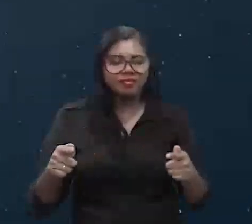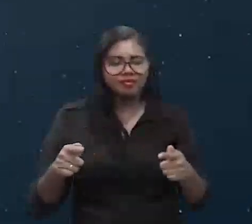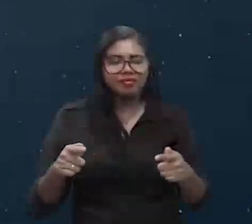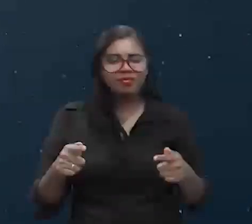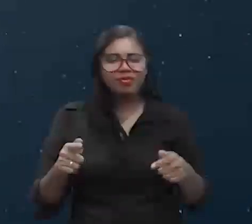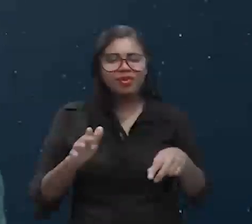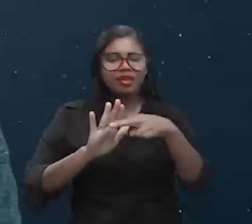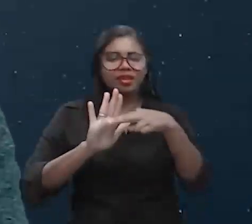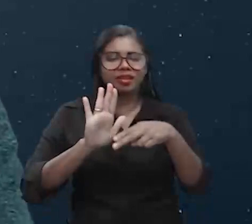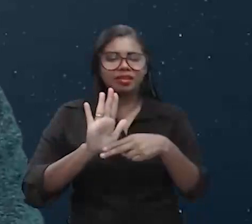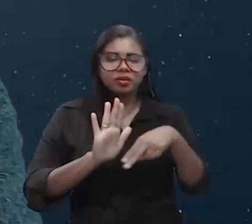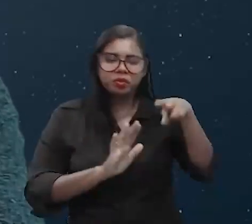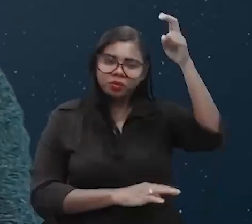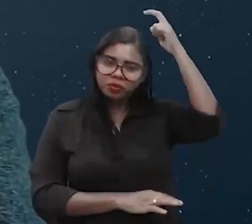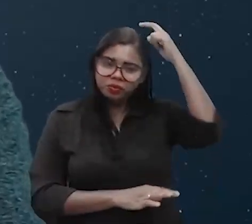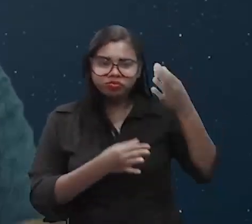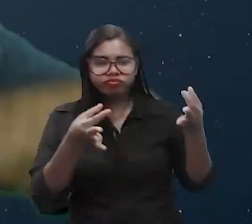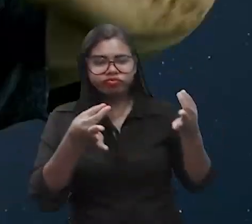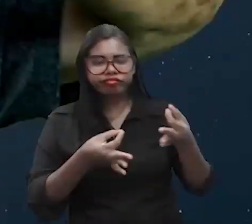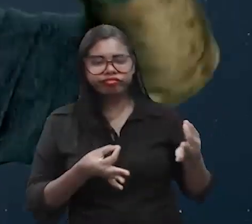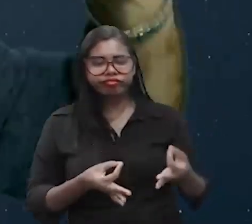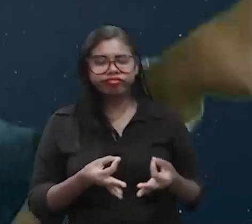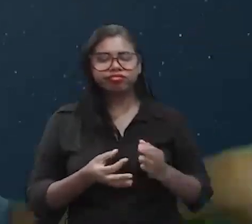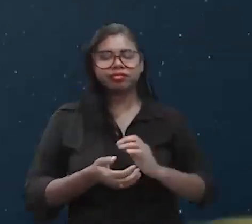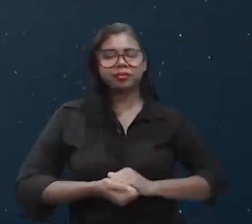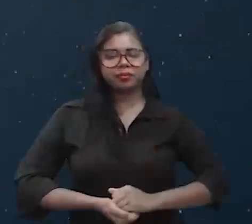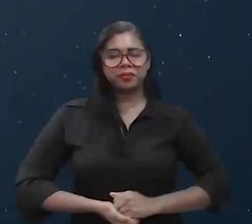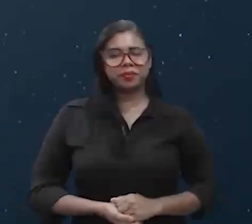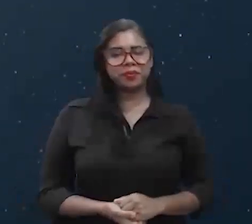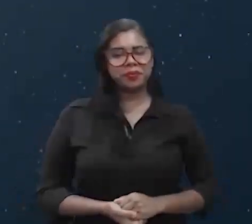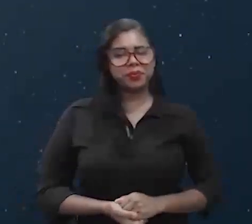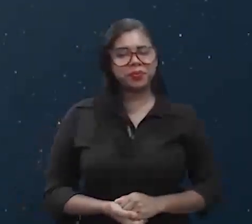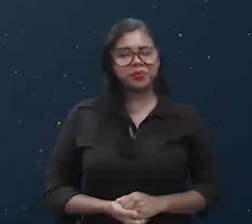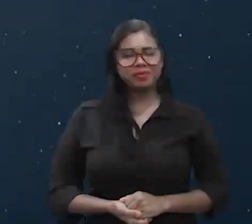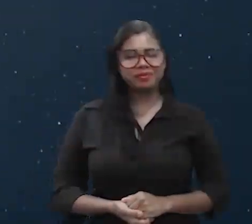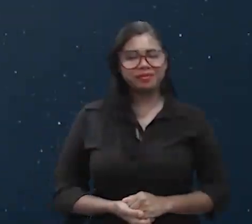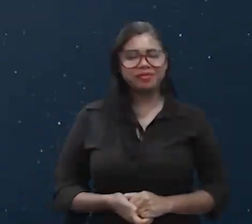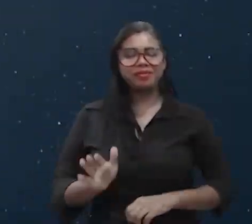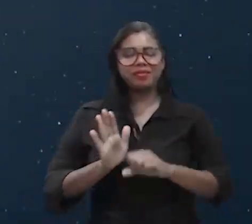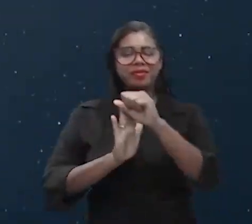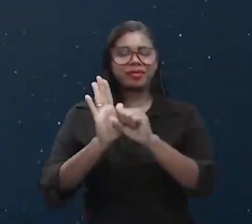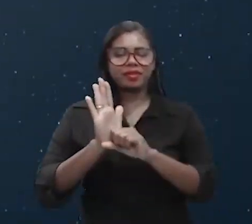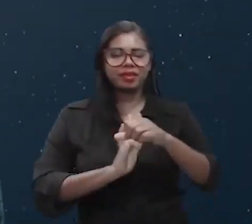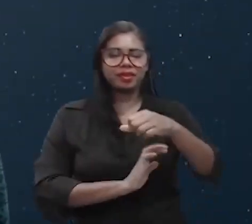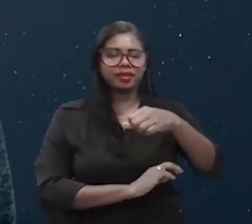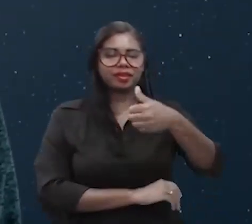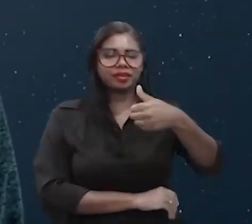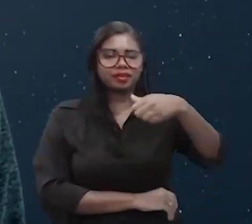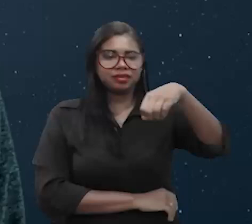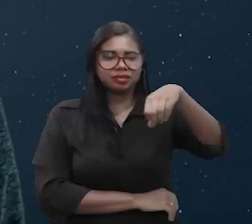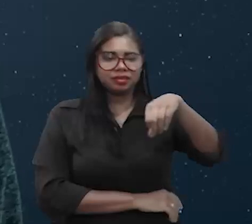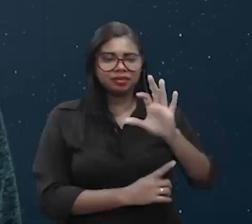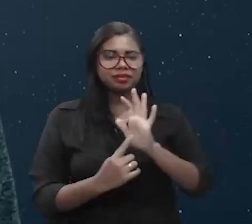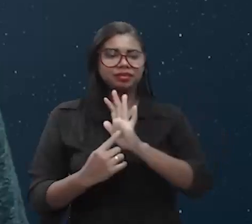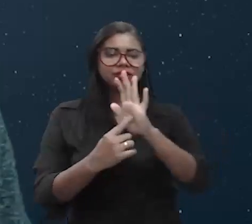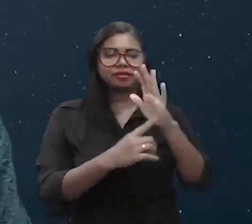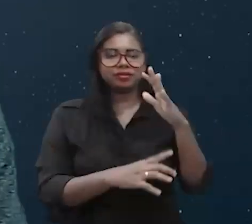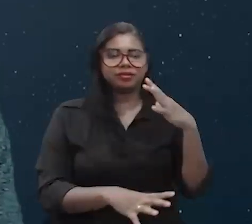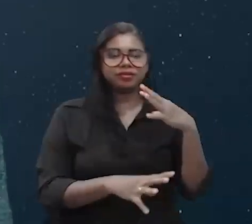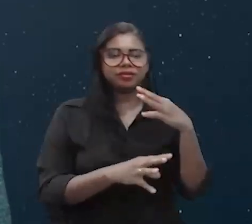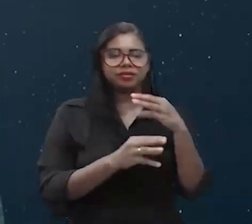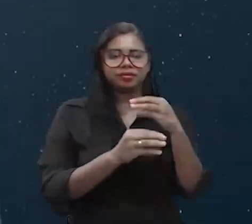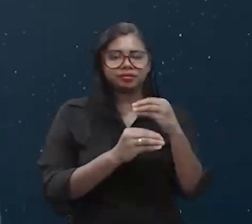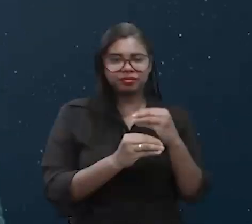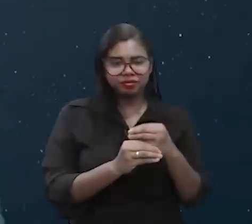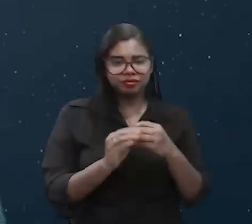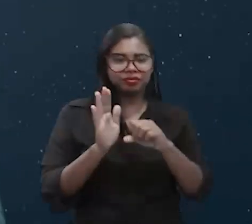certo? Então esse daí é um homem que ainda está com o pé no século XIX, né? Representando então o conservadorismo do século,